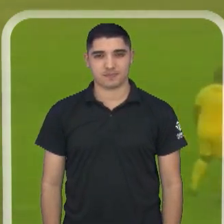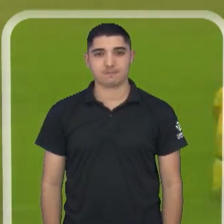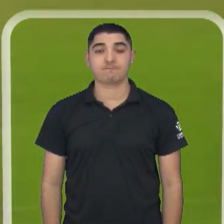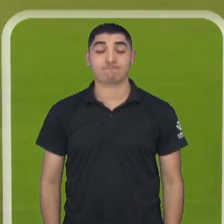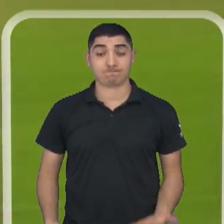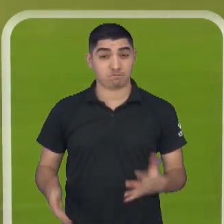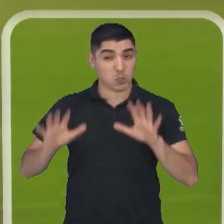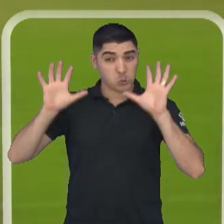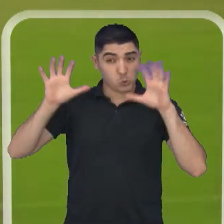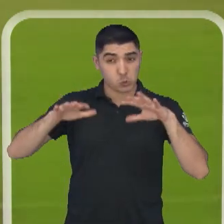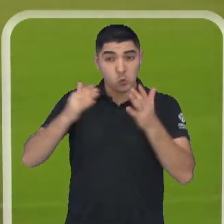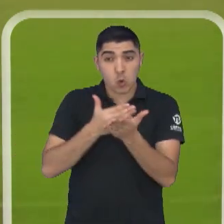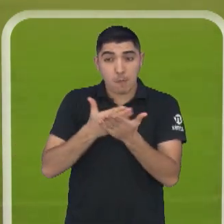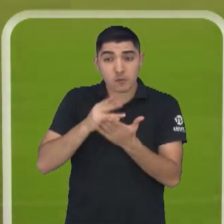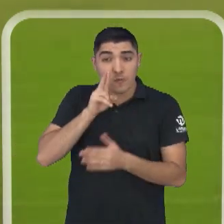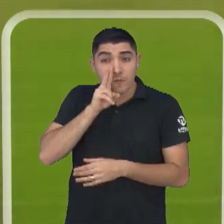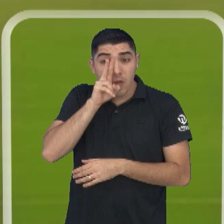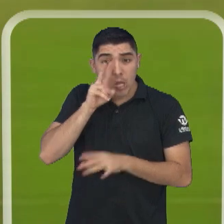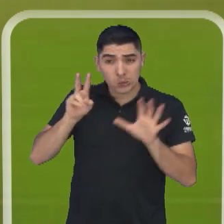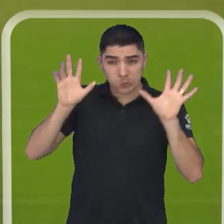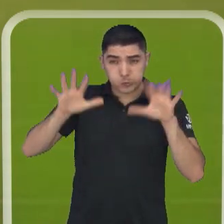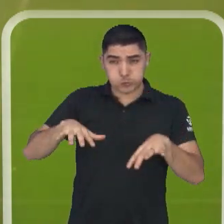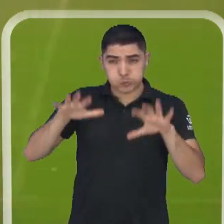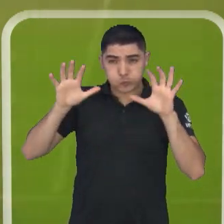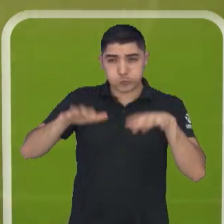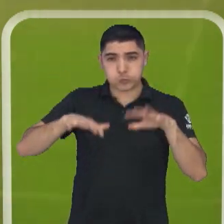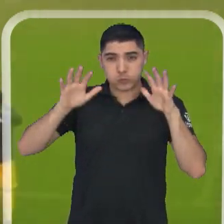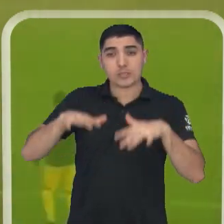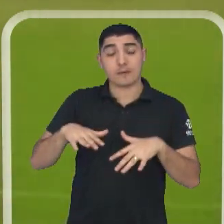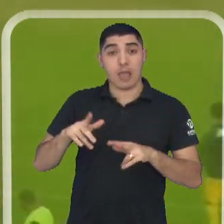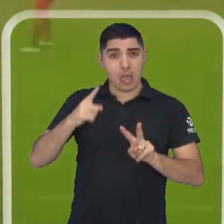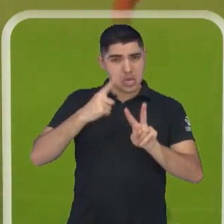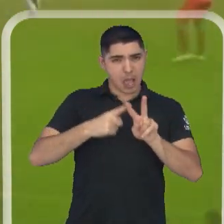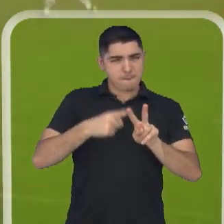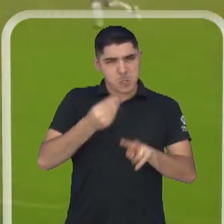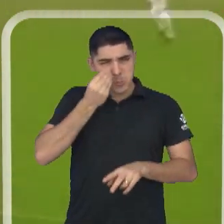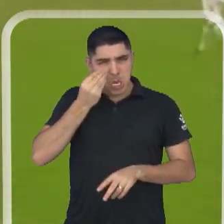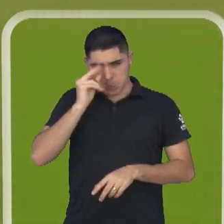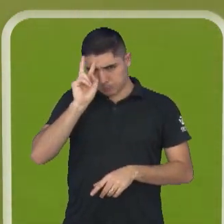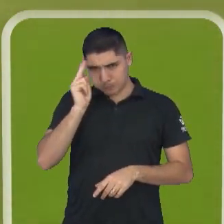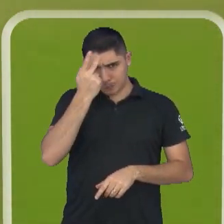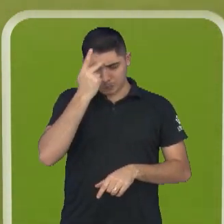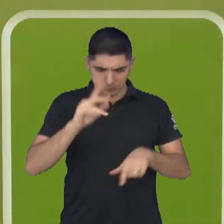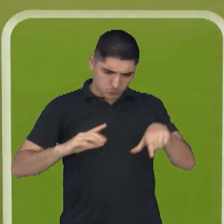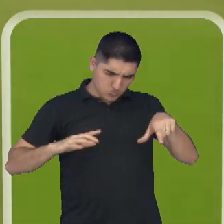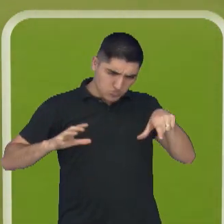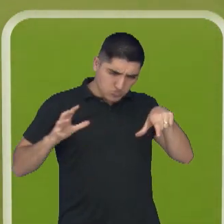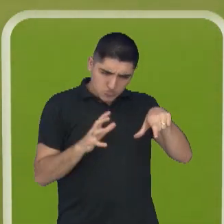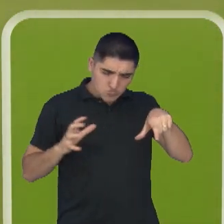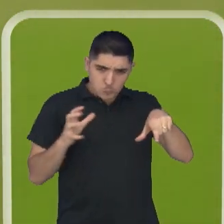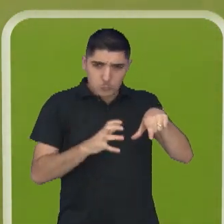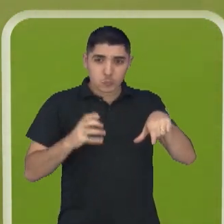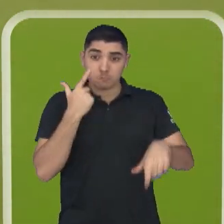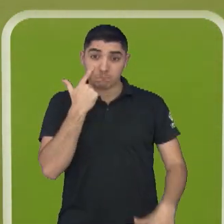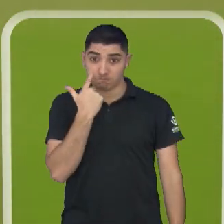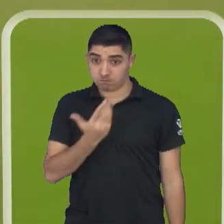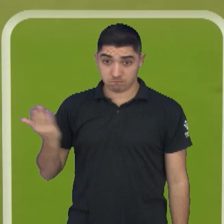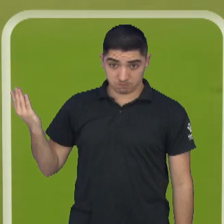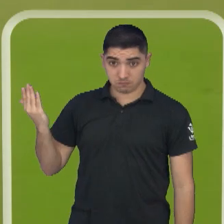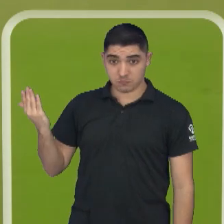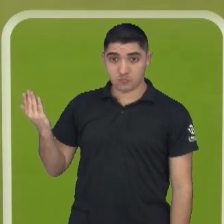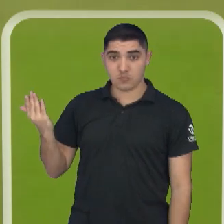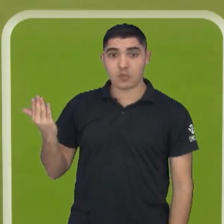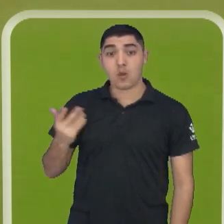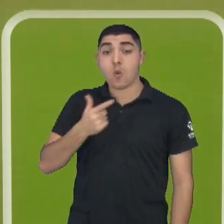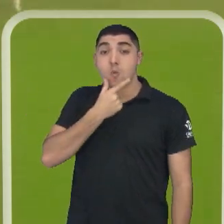A chuva apertou bastante em Capivari e os donos da casa vieram para cima. Na triangulação na frente da área, a bola sobrou para o